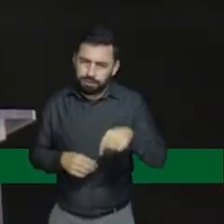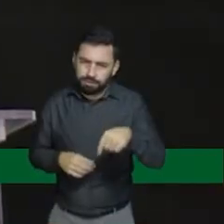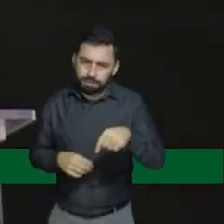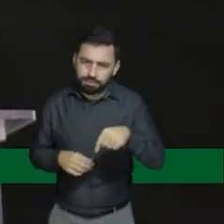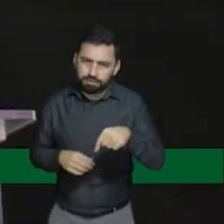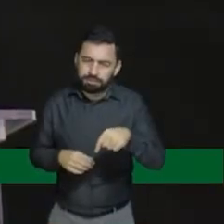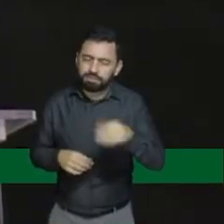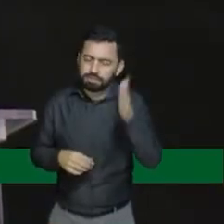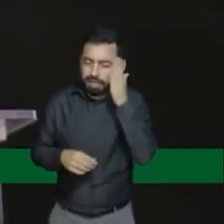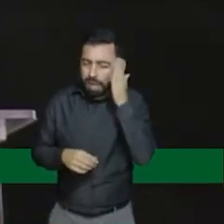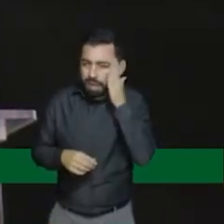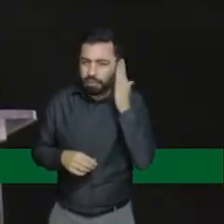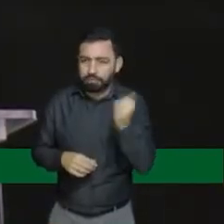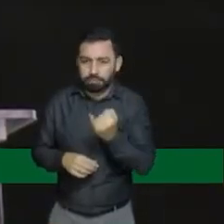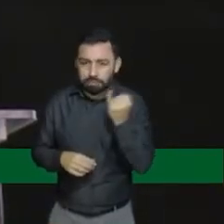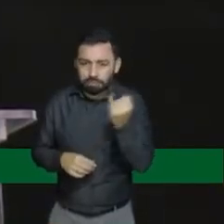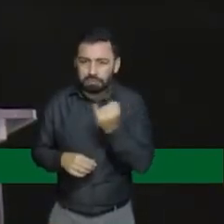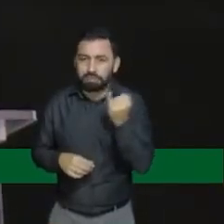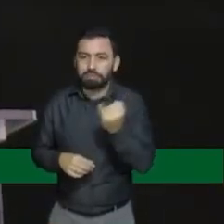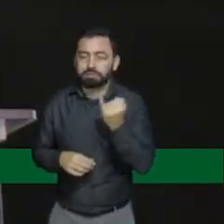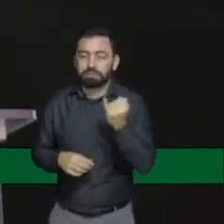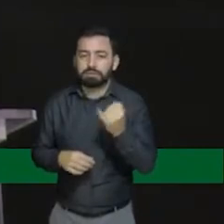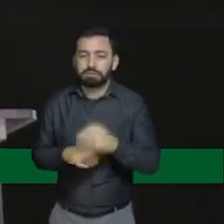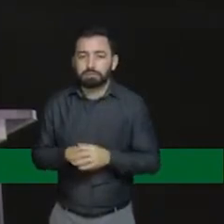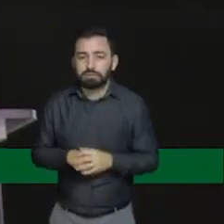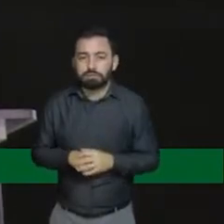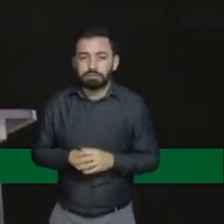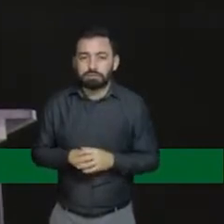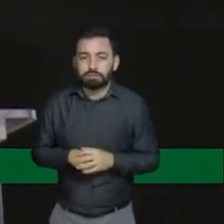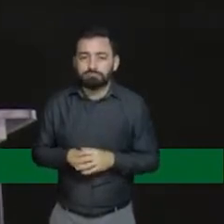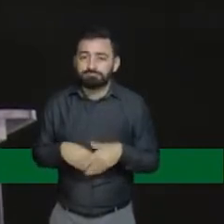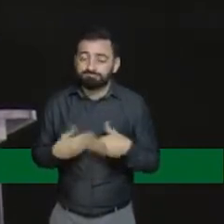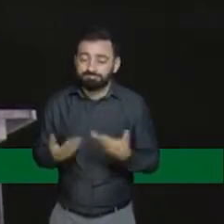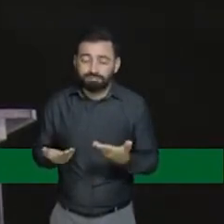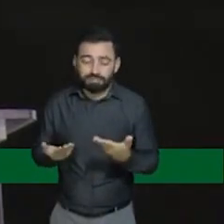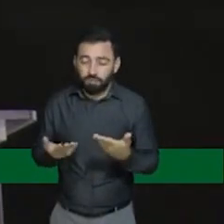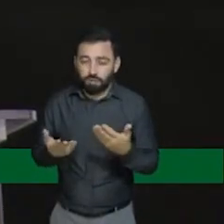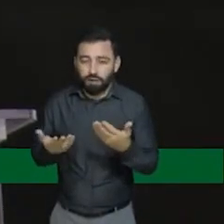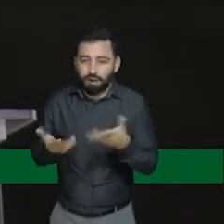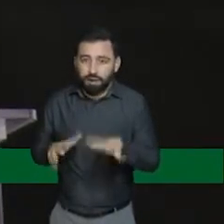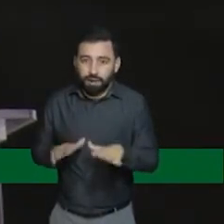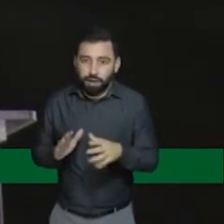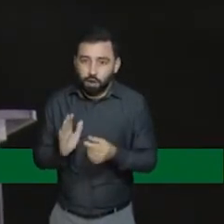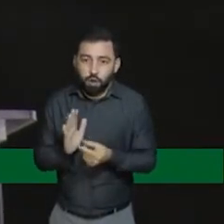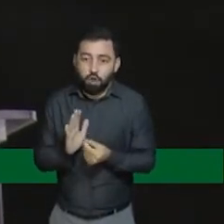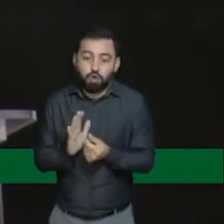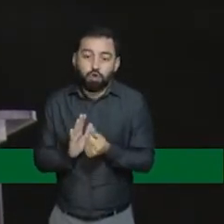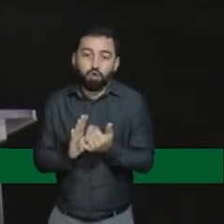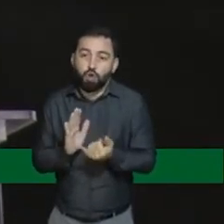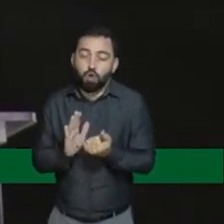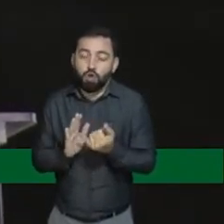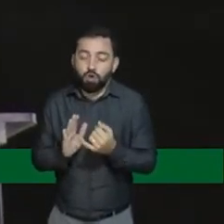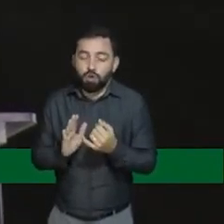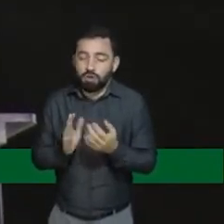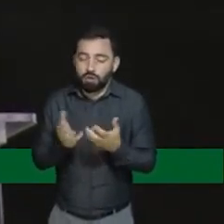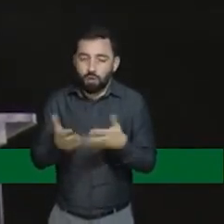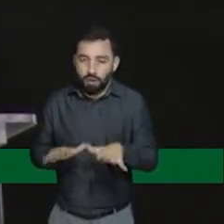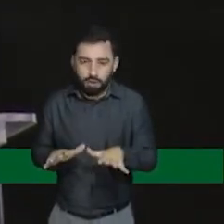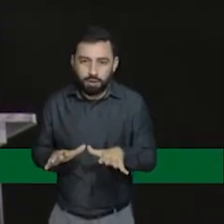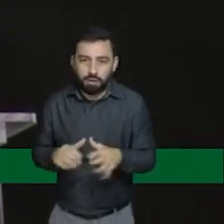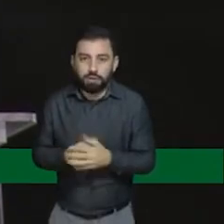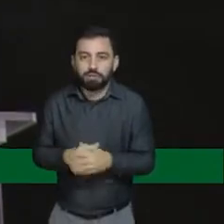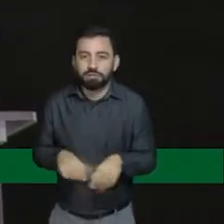da importância dessa entidade, que ela não visa lucros, ela está ali para o apoio ao